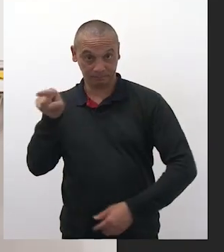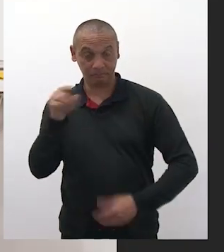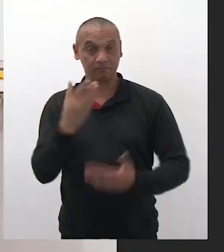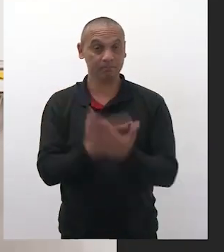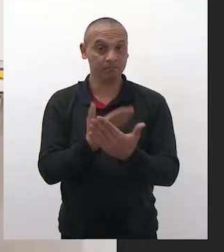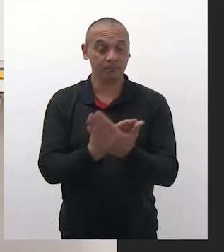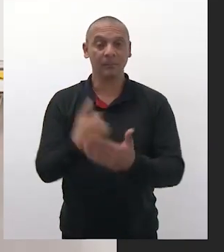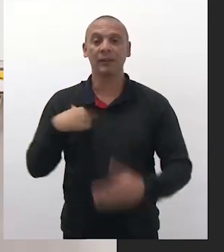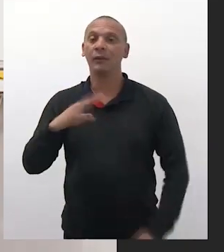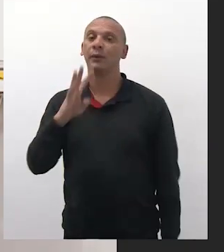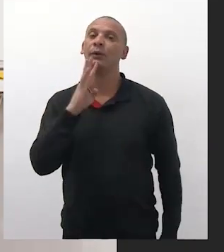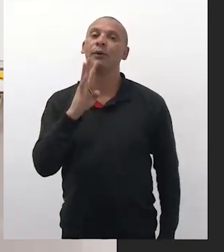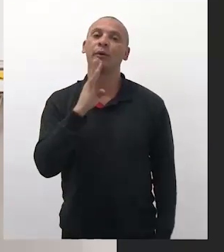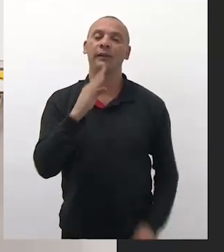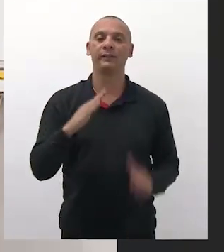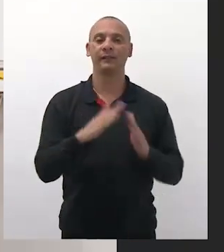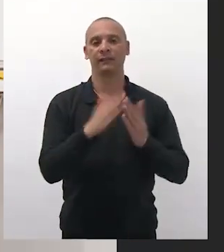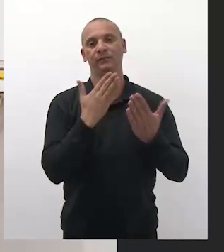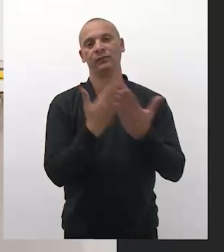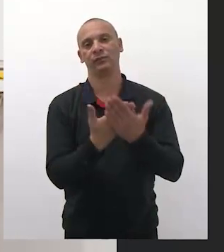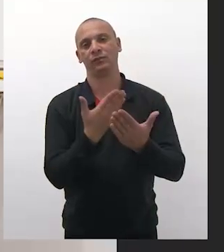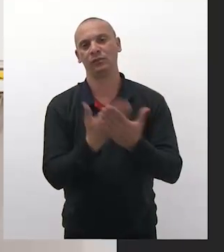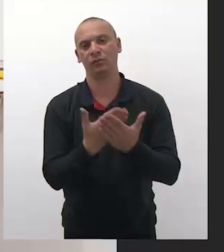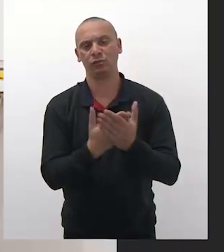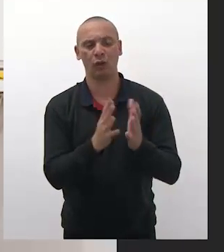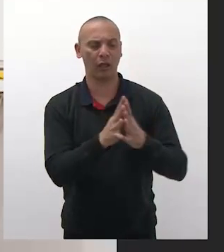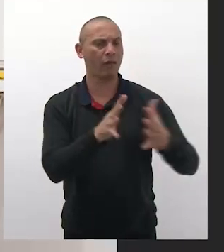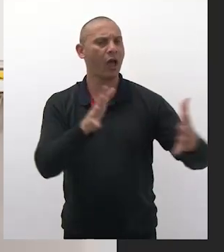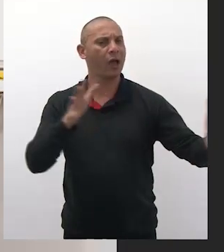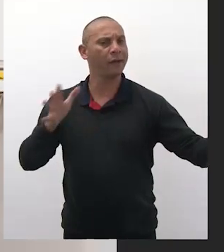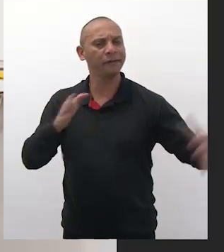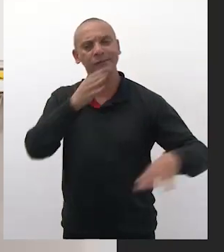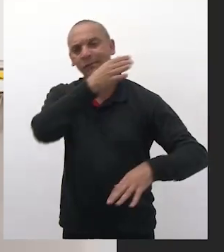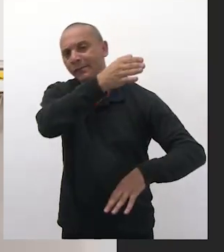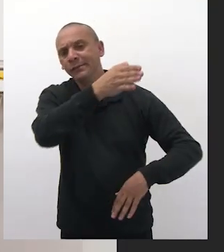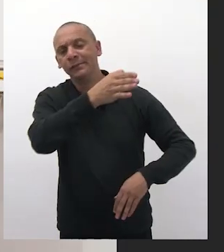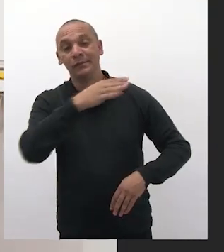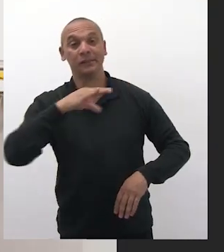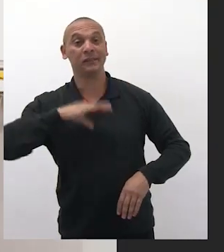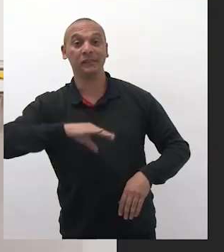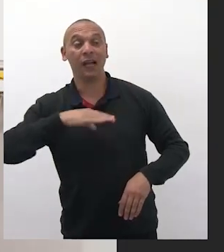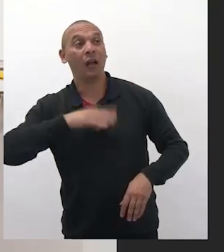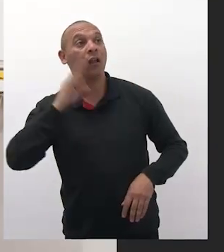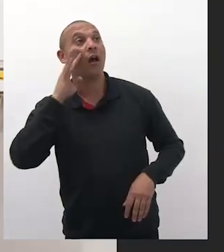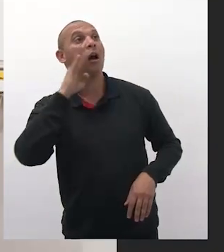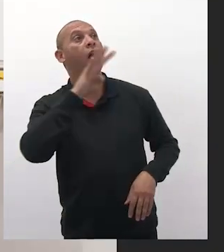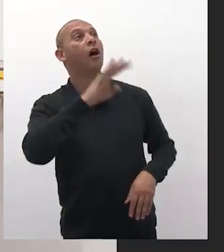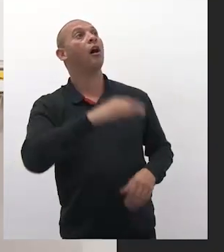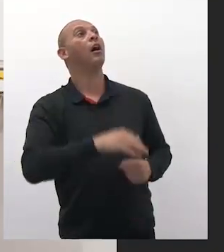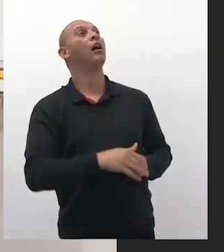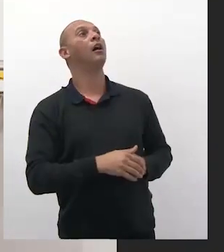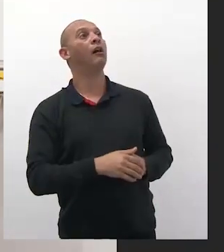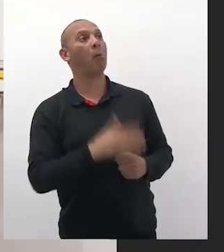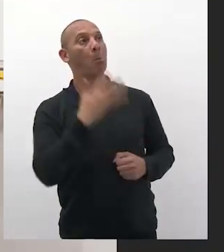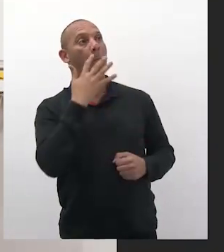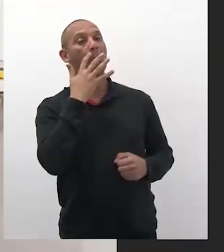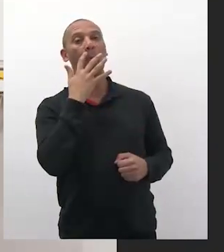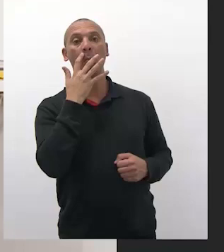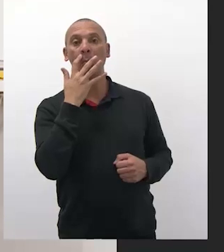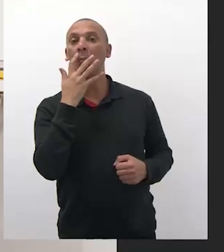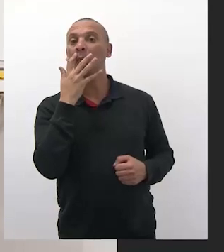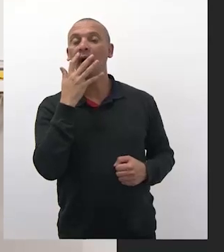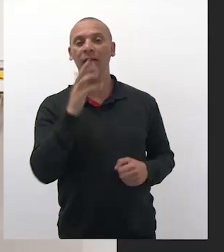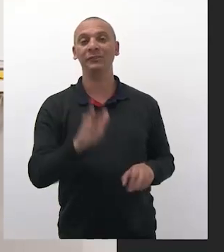aí eu conheci uma escola grandona, né? Uma escola de cidade. Era assim, era